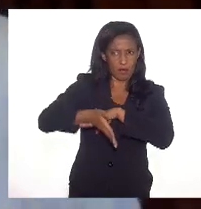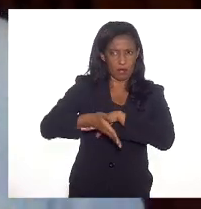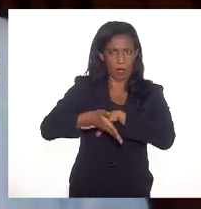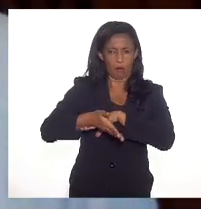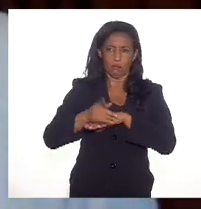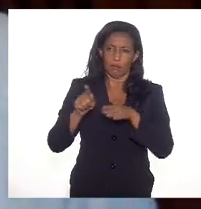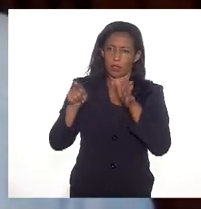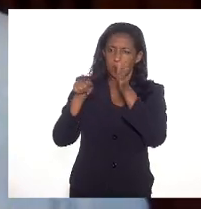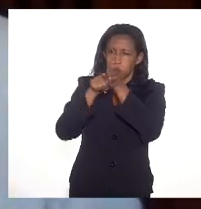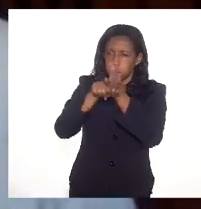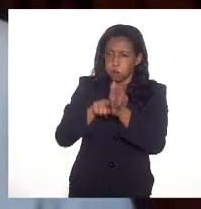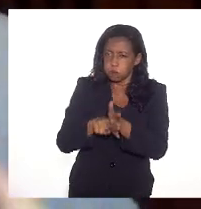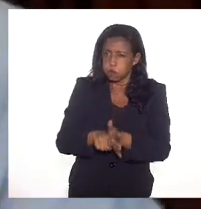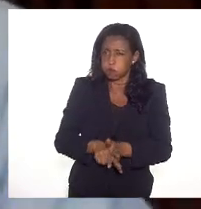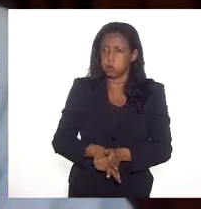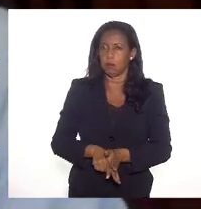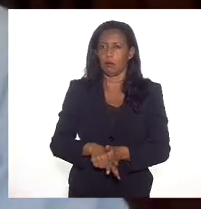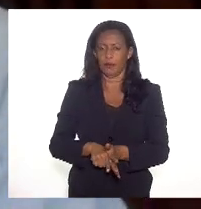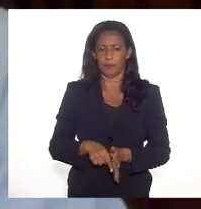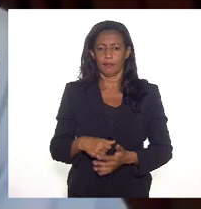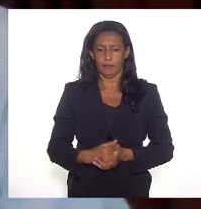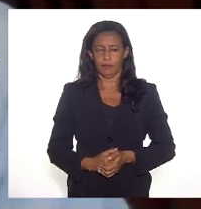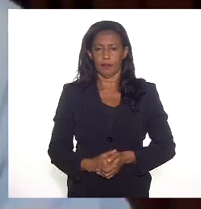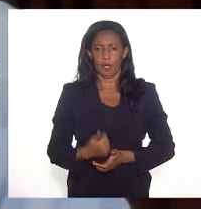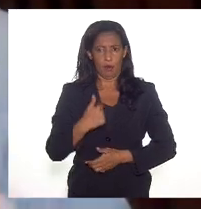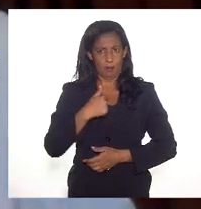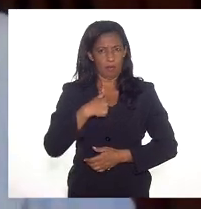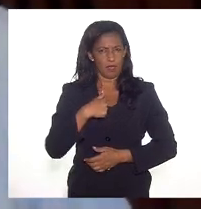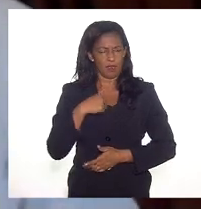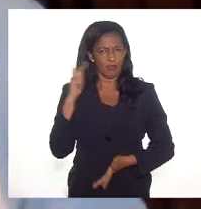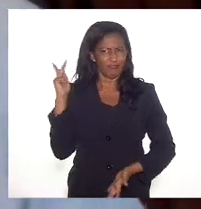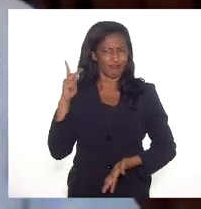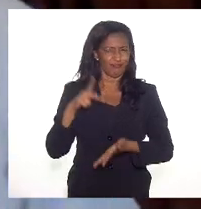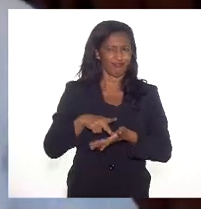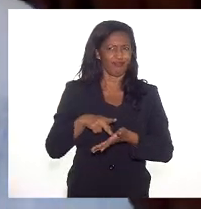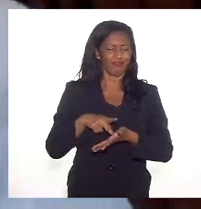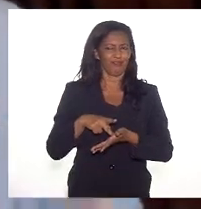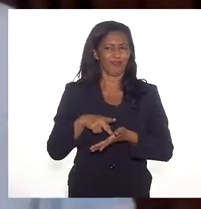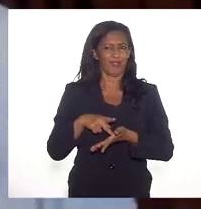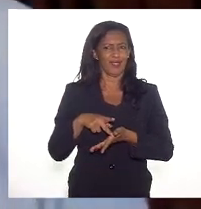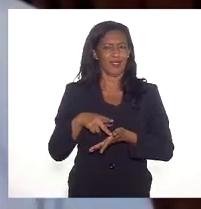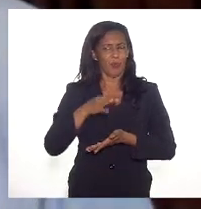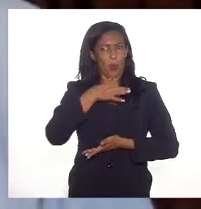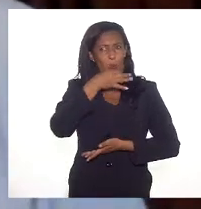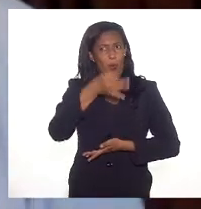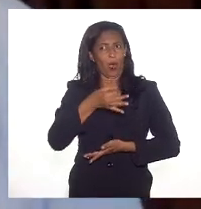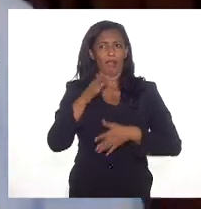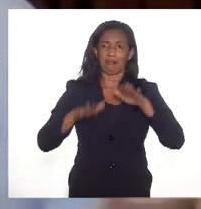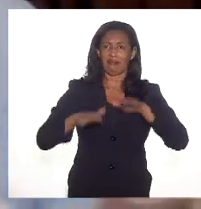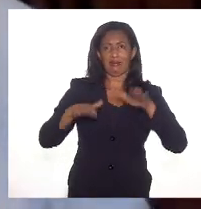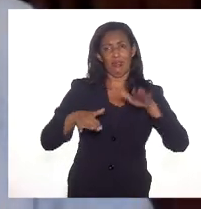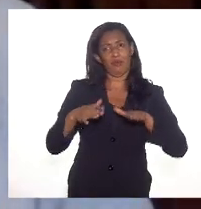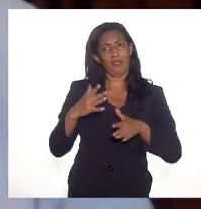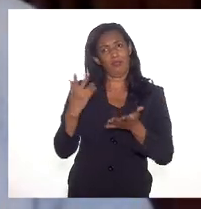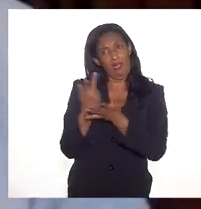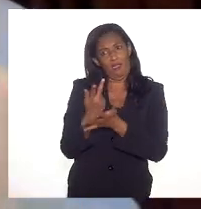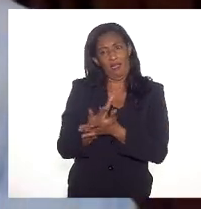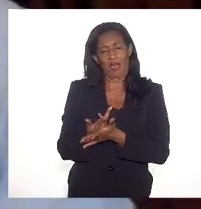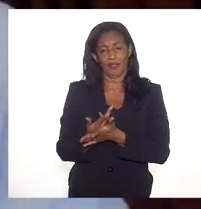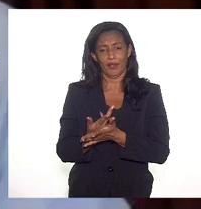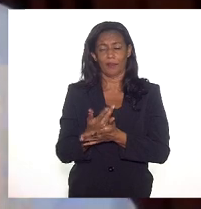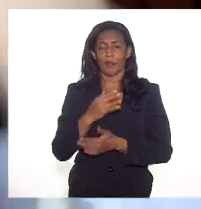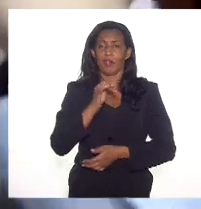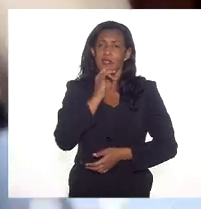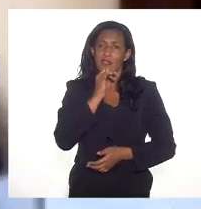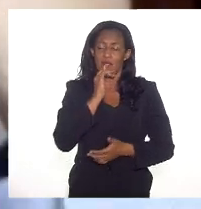com muita. Mas eu de fato adentrei no mérito, talvez não devesse, mas adentrei no mérito.